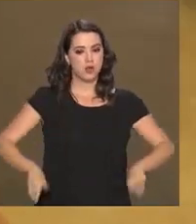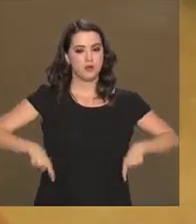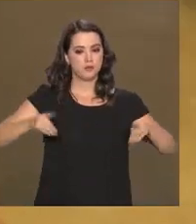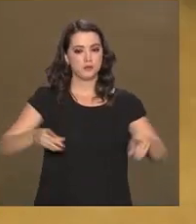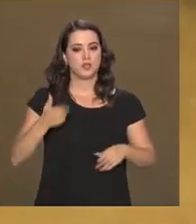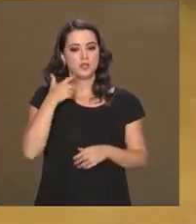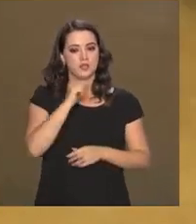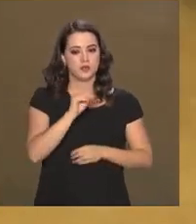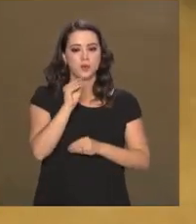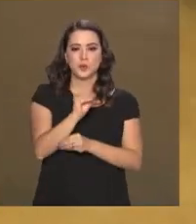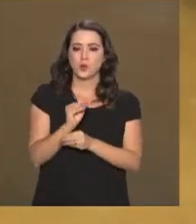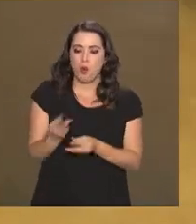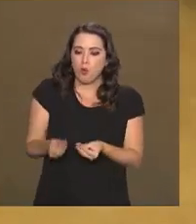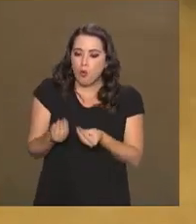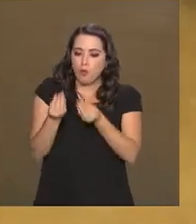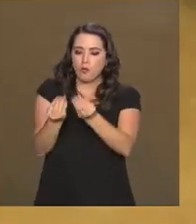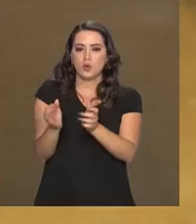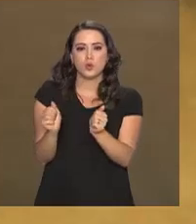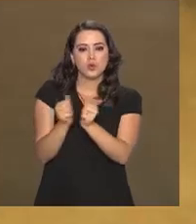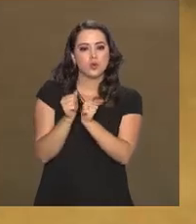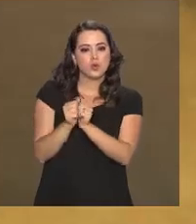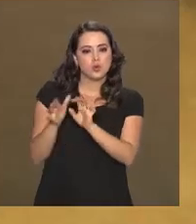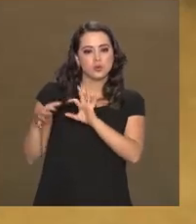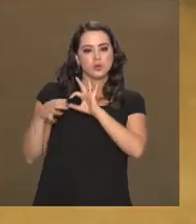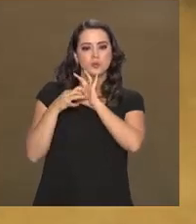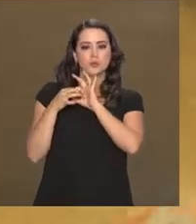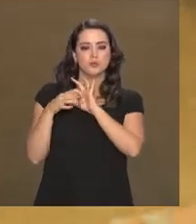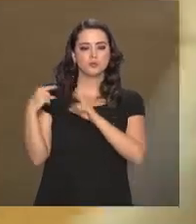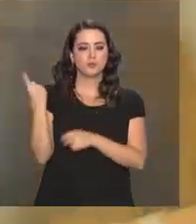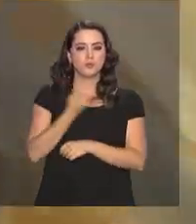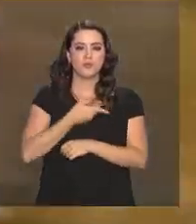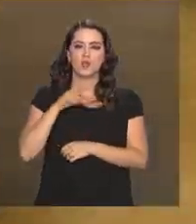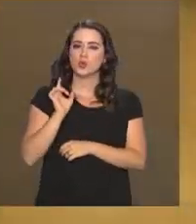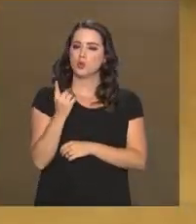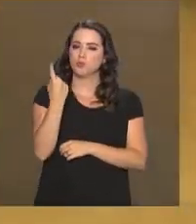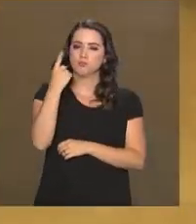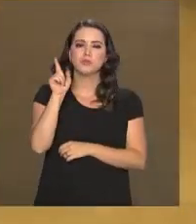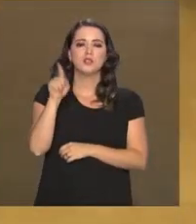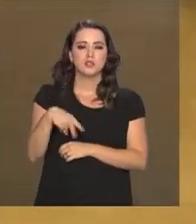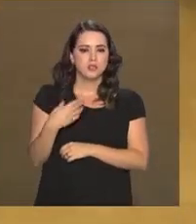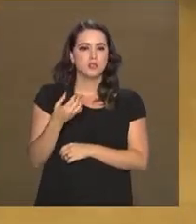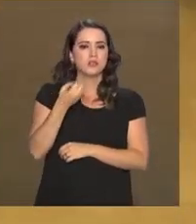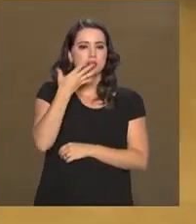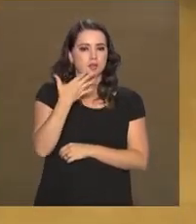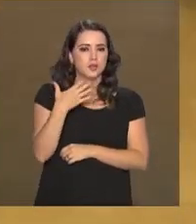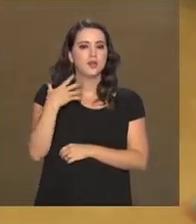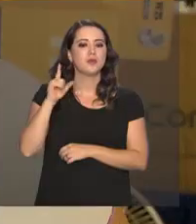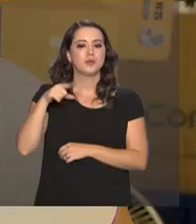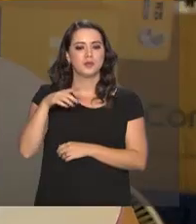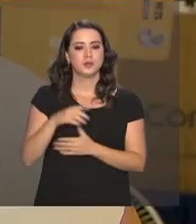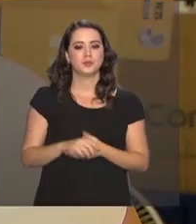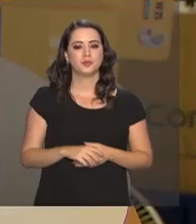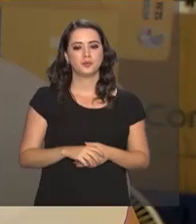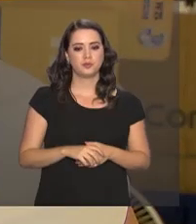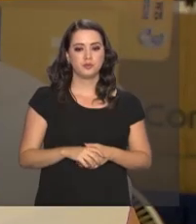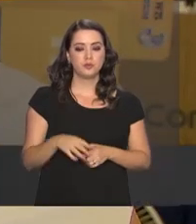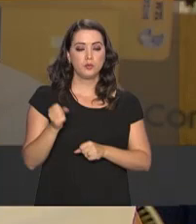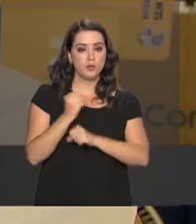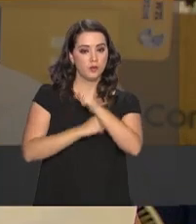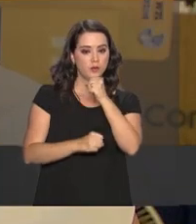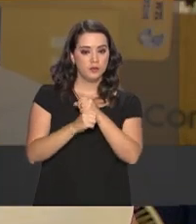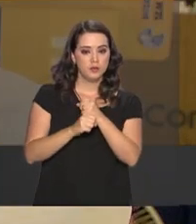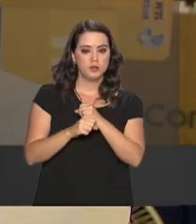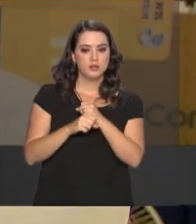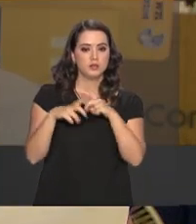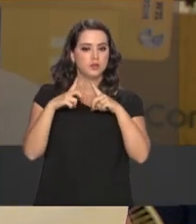gente vai conseguir atender o grupo se juntou e nossa só essa de já valeu a viagem ano passado